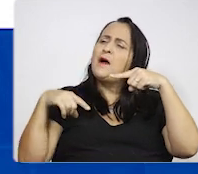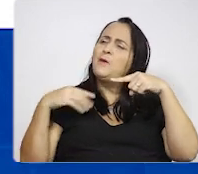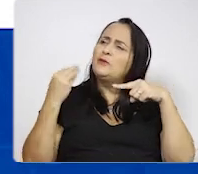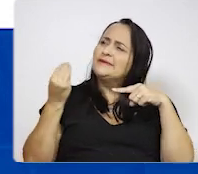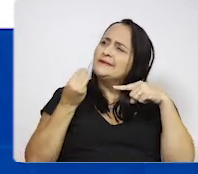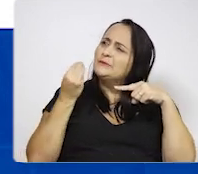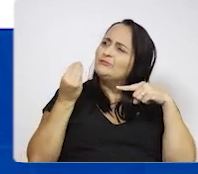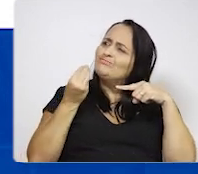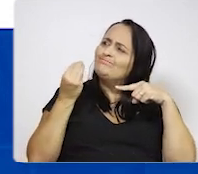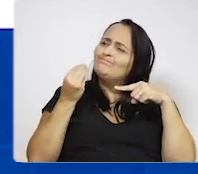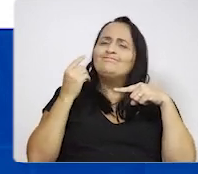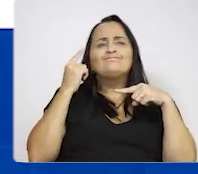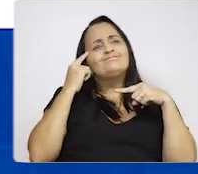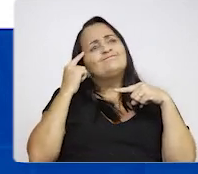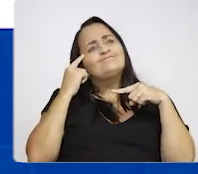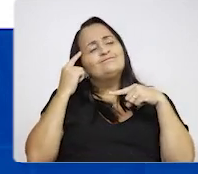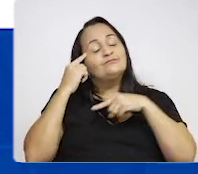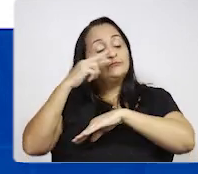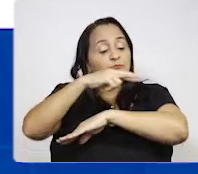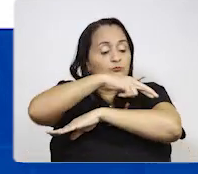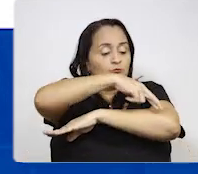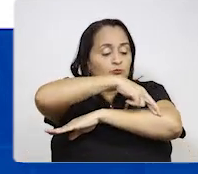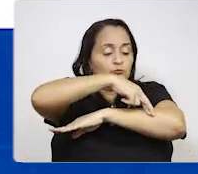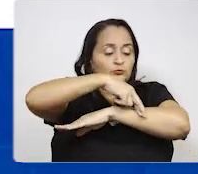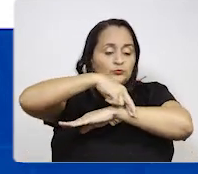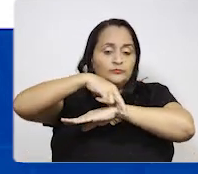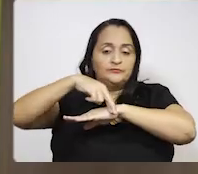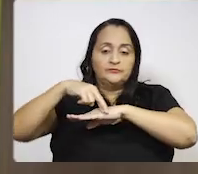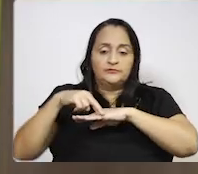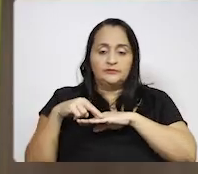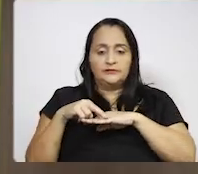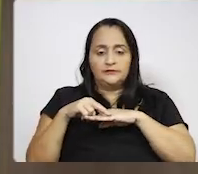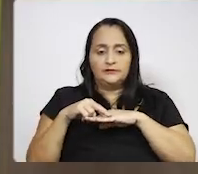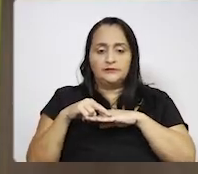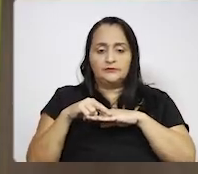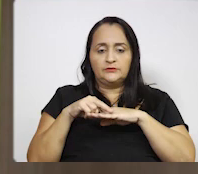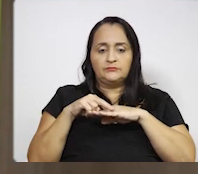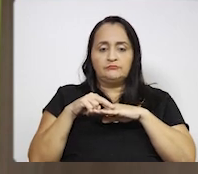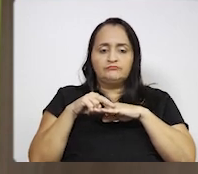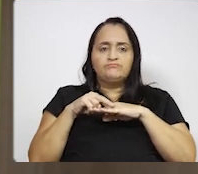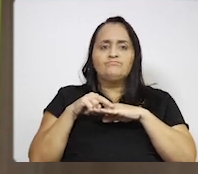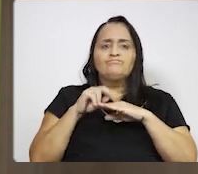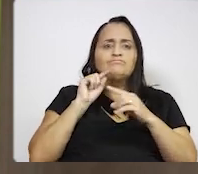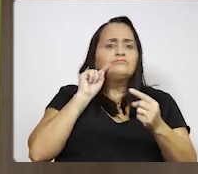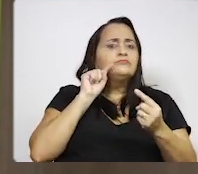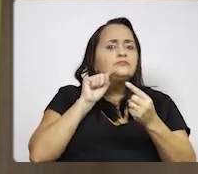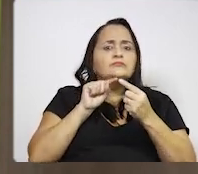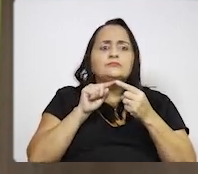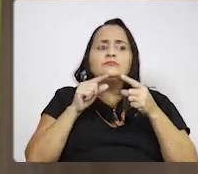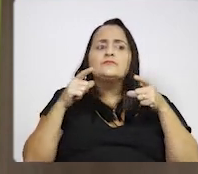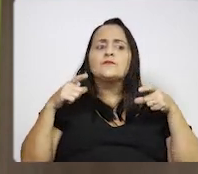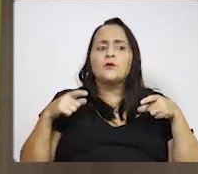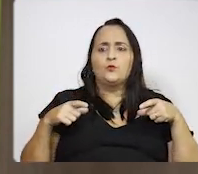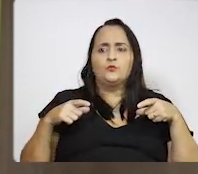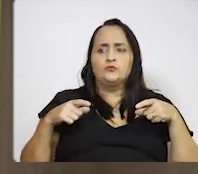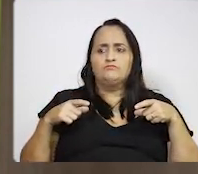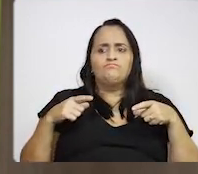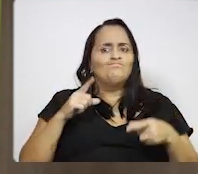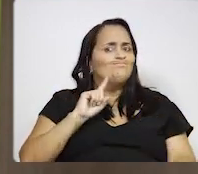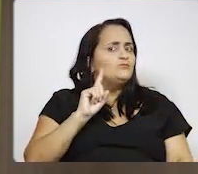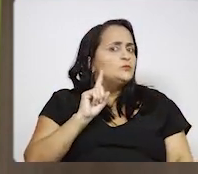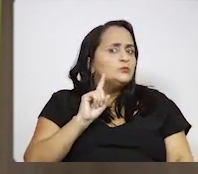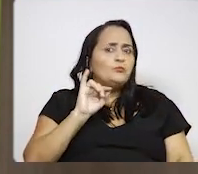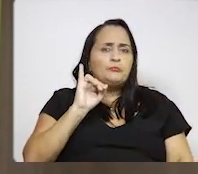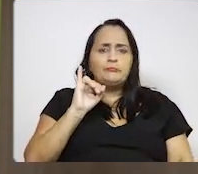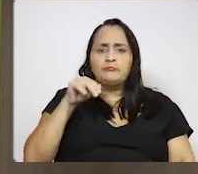9 meios? É como se a gente estivesse pensando numa reta numérica. 9 meios, eu vou localizar ele aonde? Eu sei que não é um número